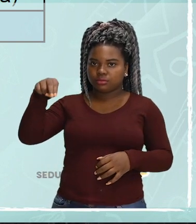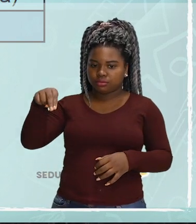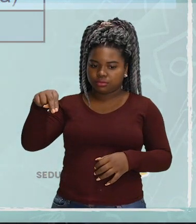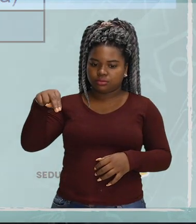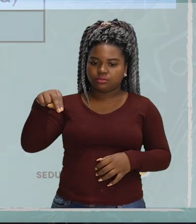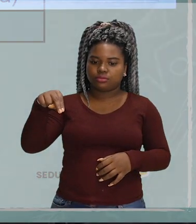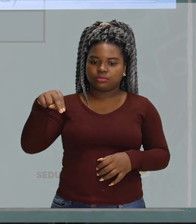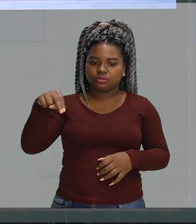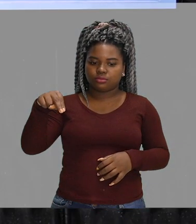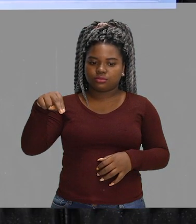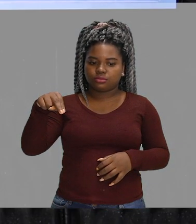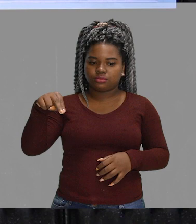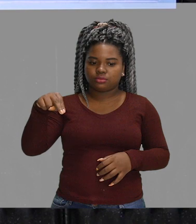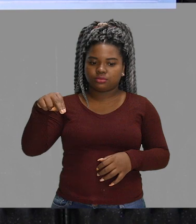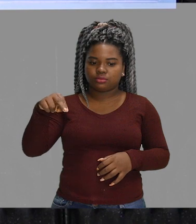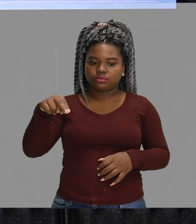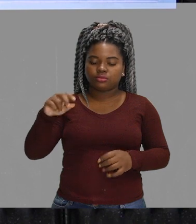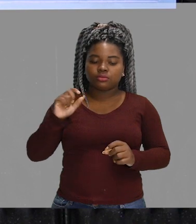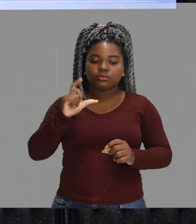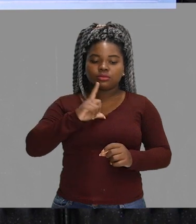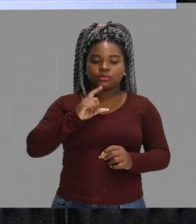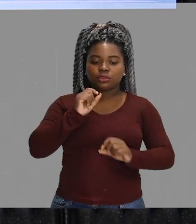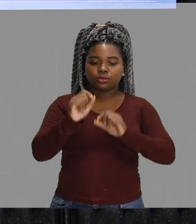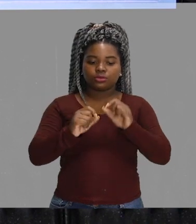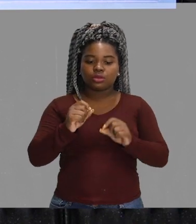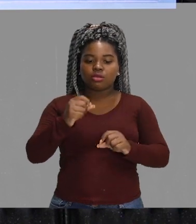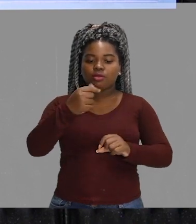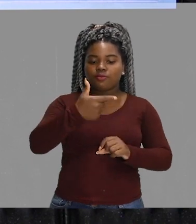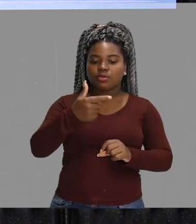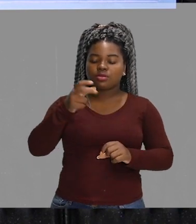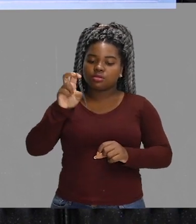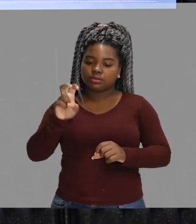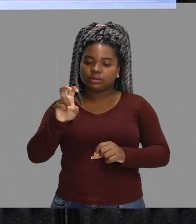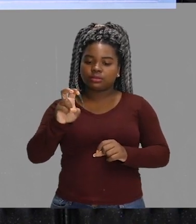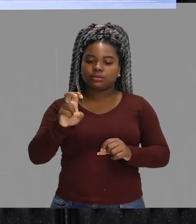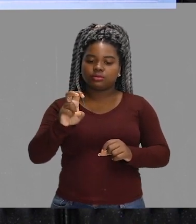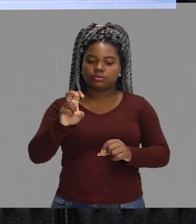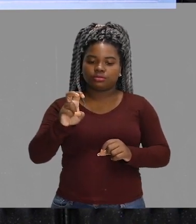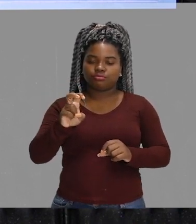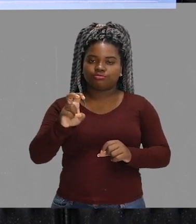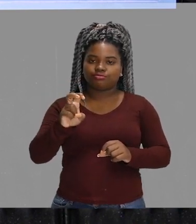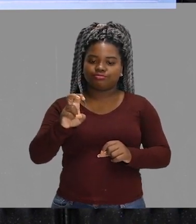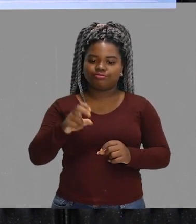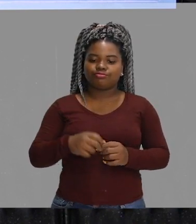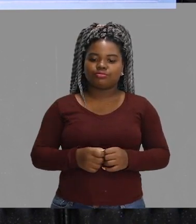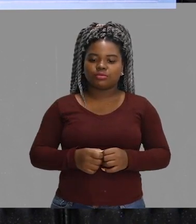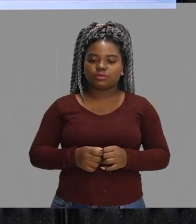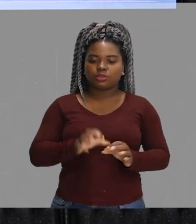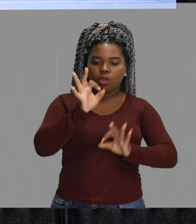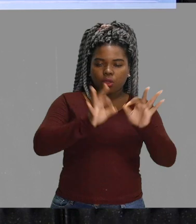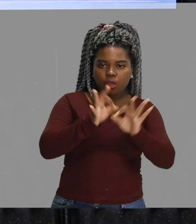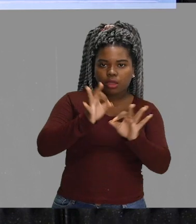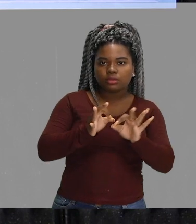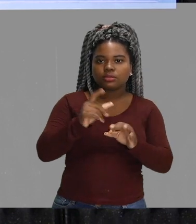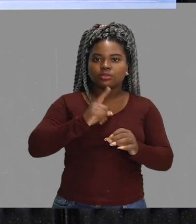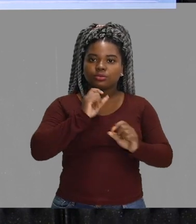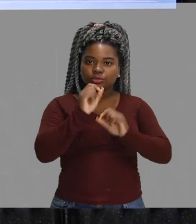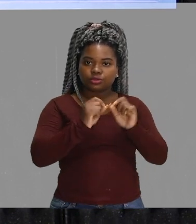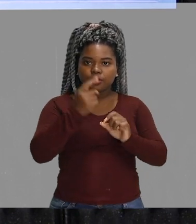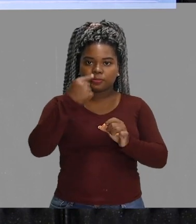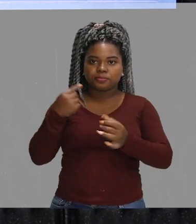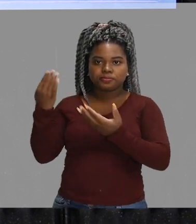sua distribuição, 1s2, 2s2, 2p1. Observe, o S, ele suporta 2